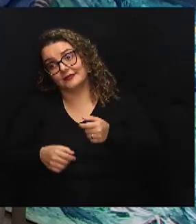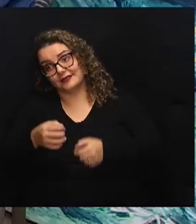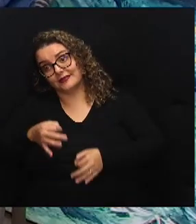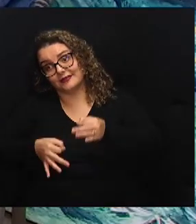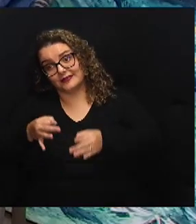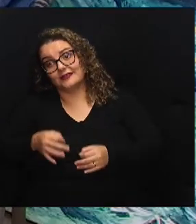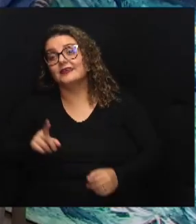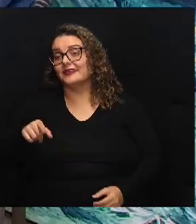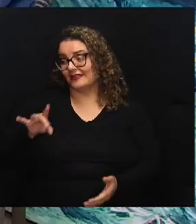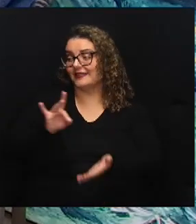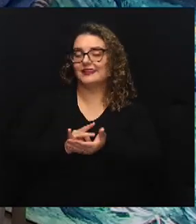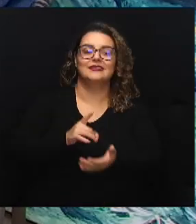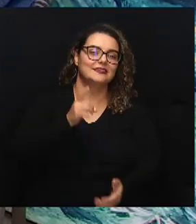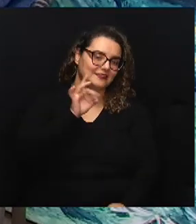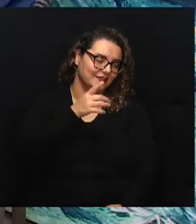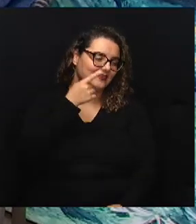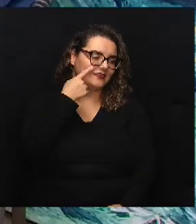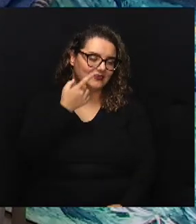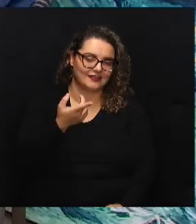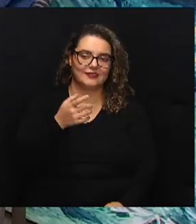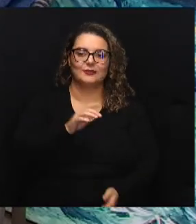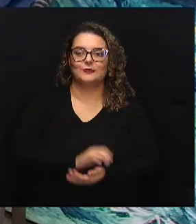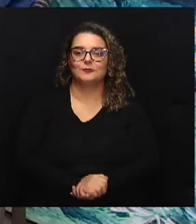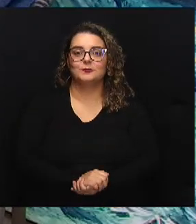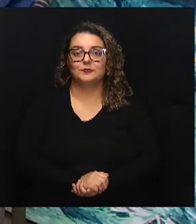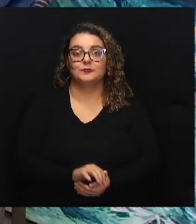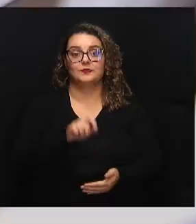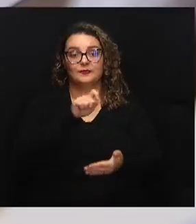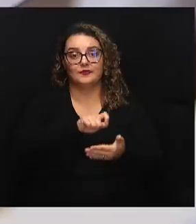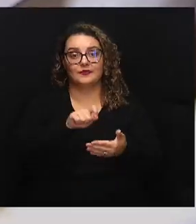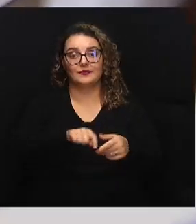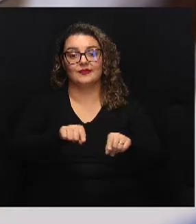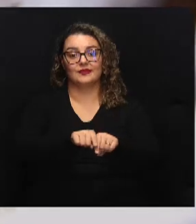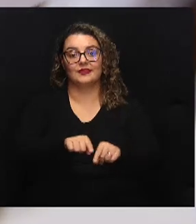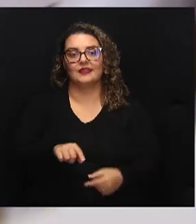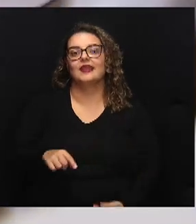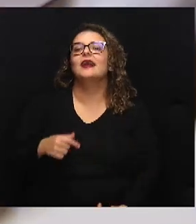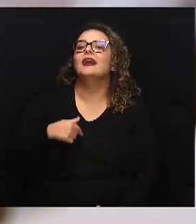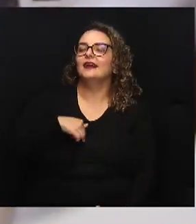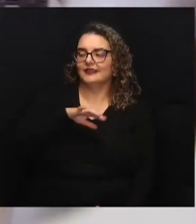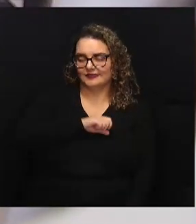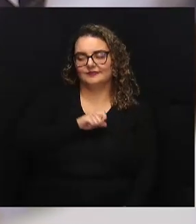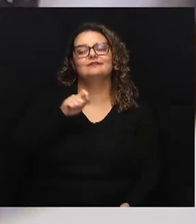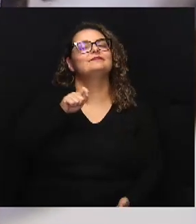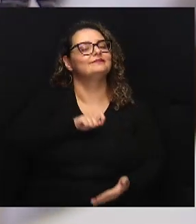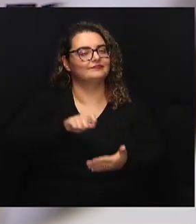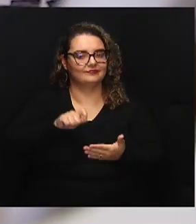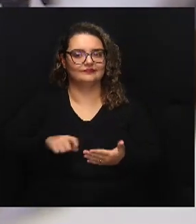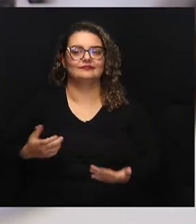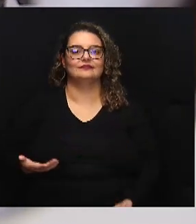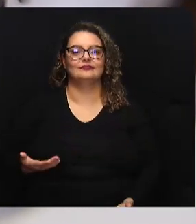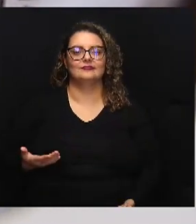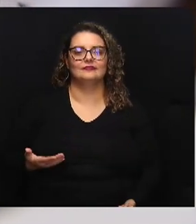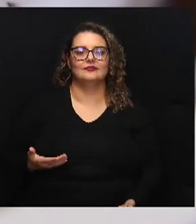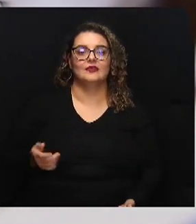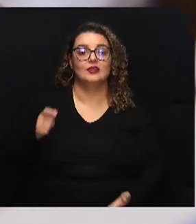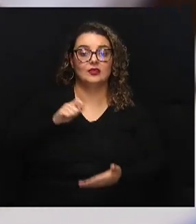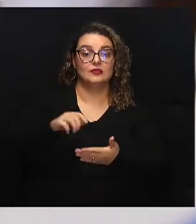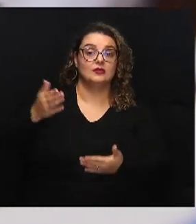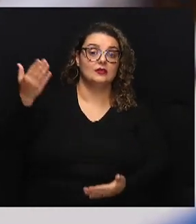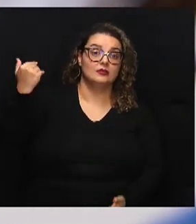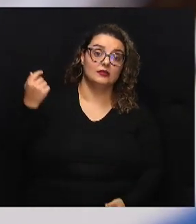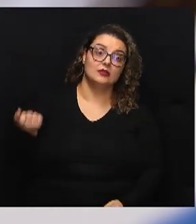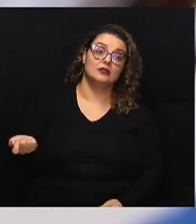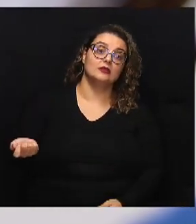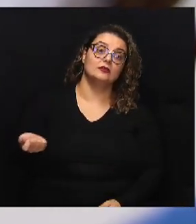verdade. Só observa, né? E você escreve também, né, Egas? Eu gosto de escrever, mas eu já escrevi muito mais antes